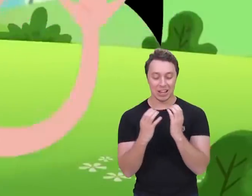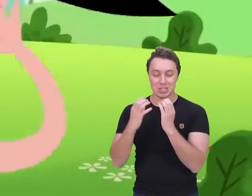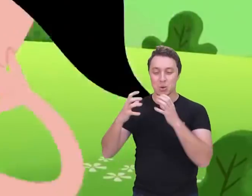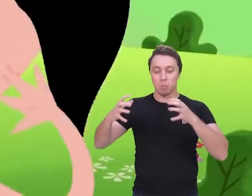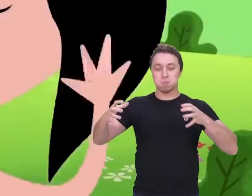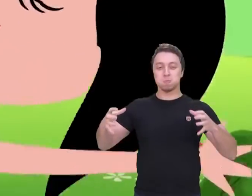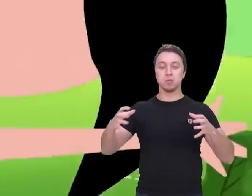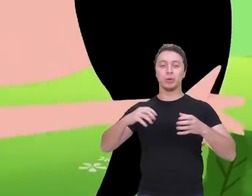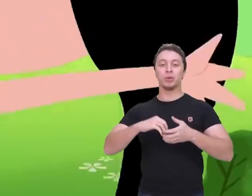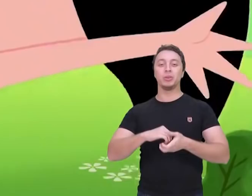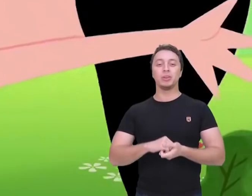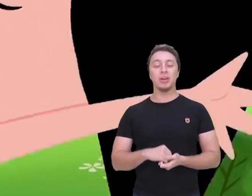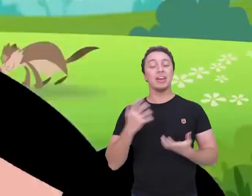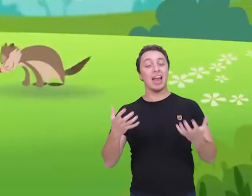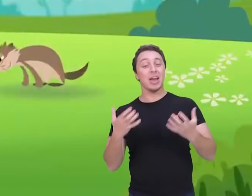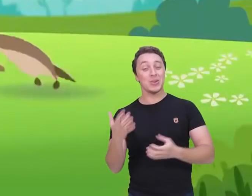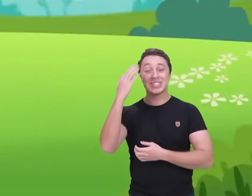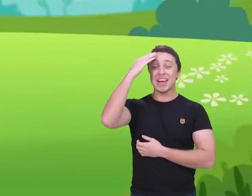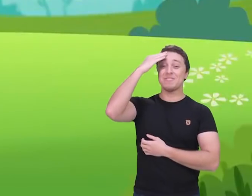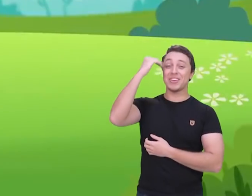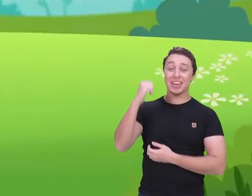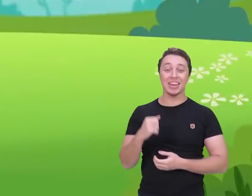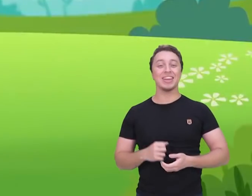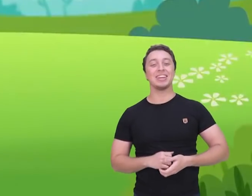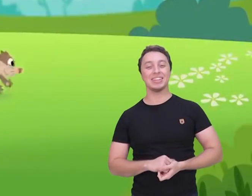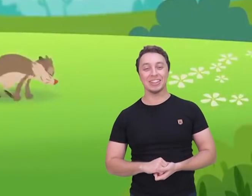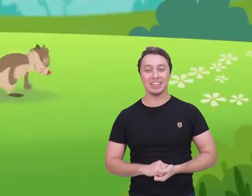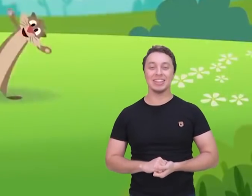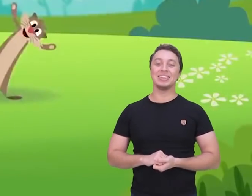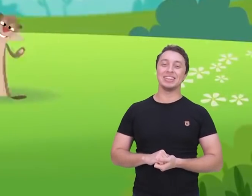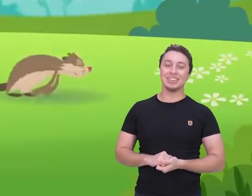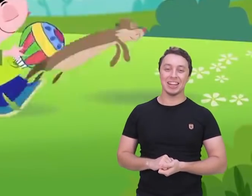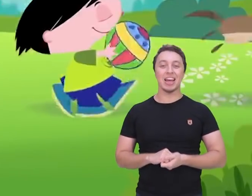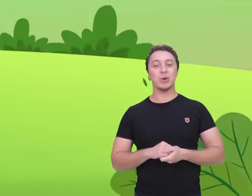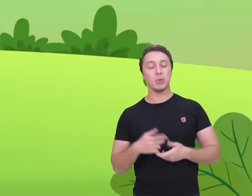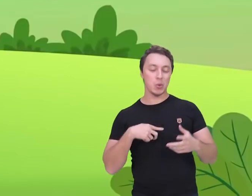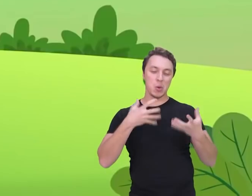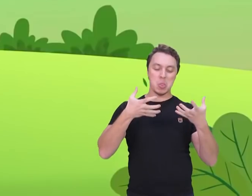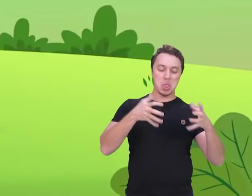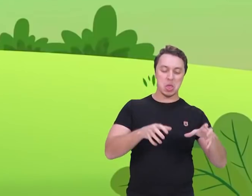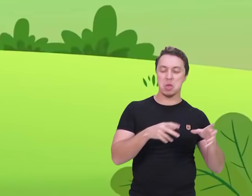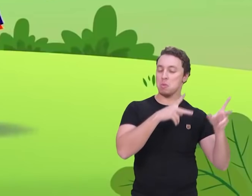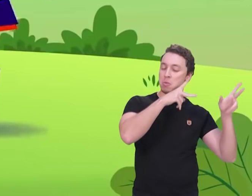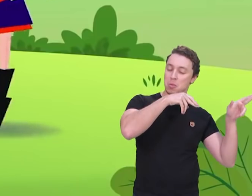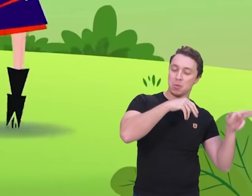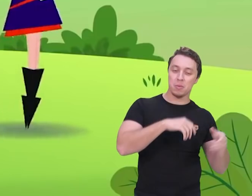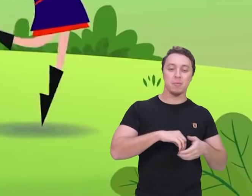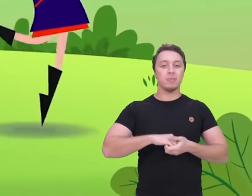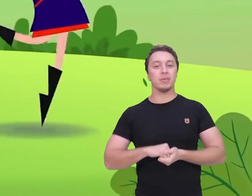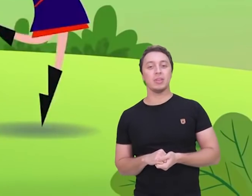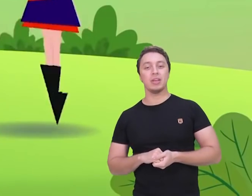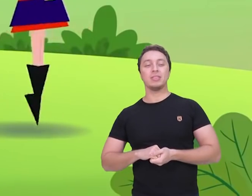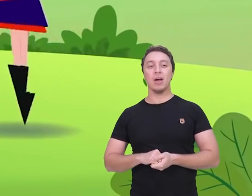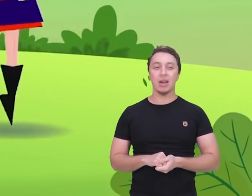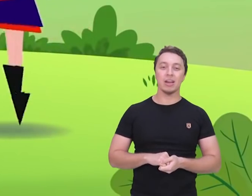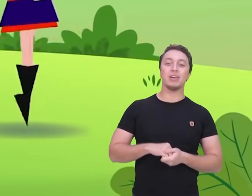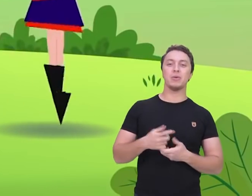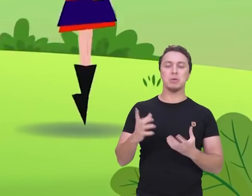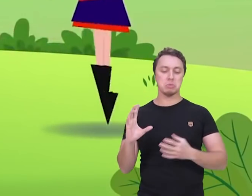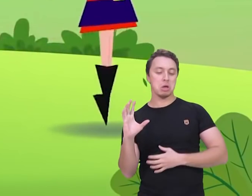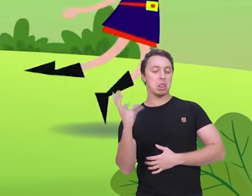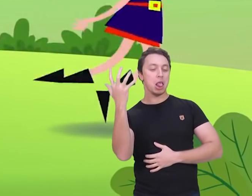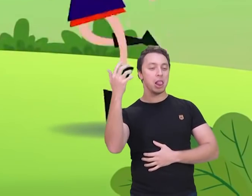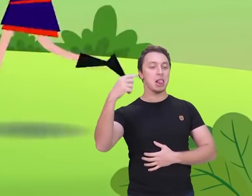a melancia. Eu quero saber, não quero dormir. O que